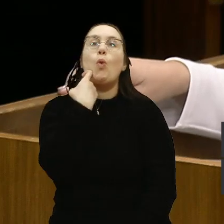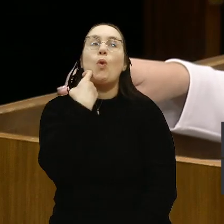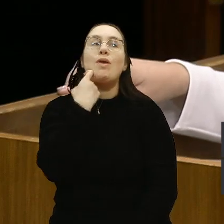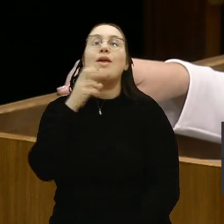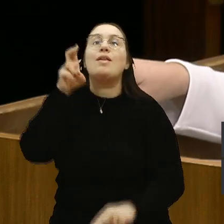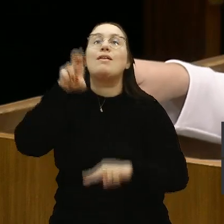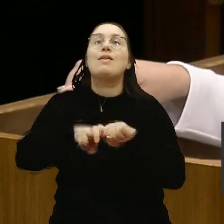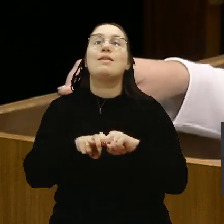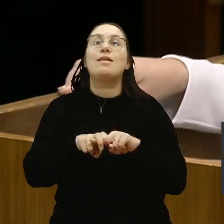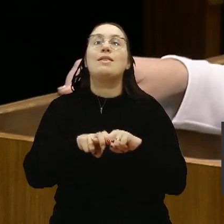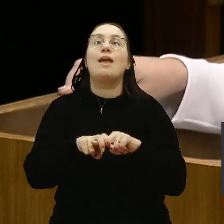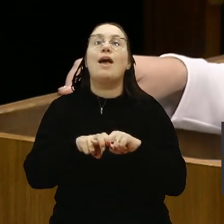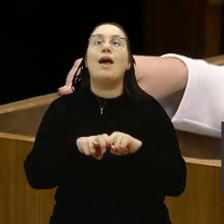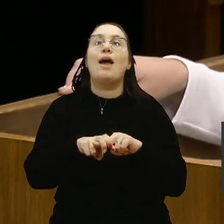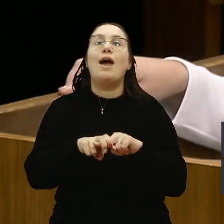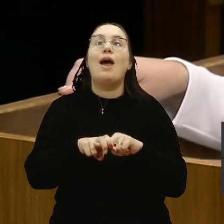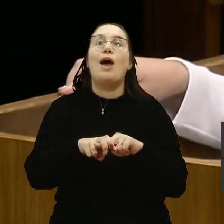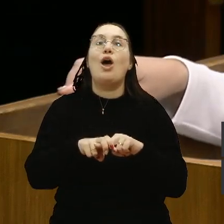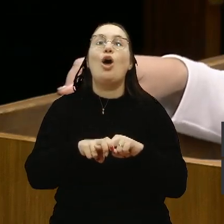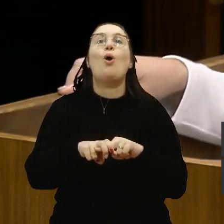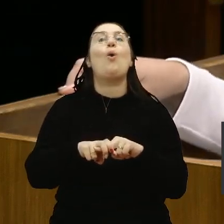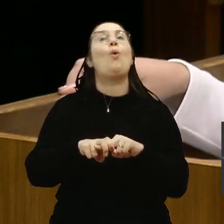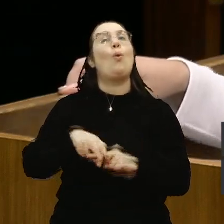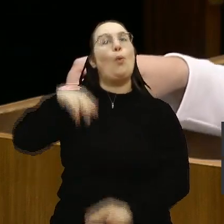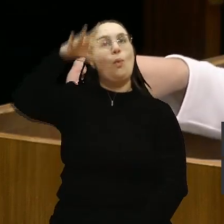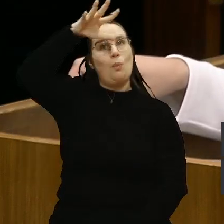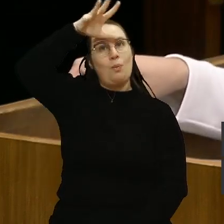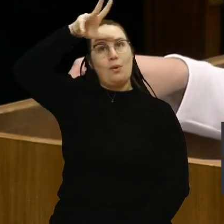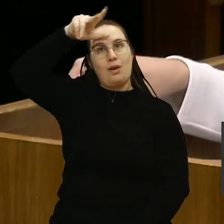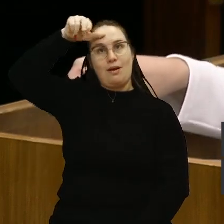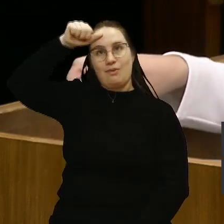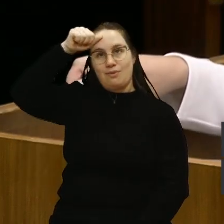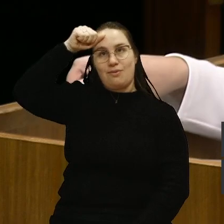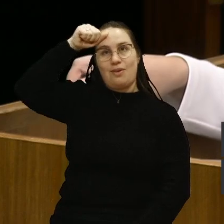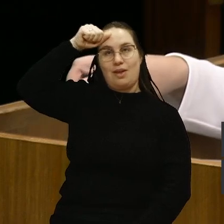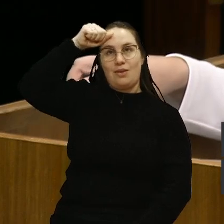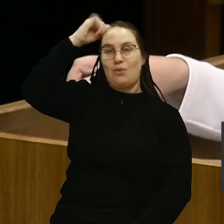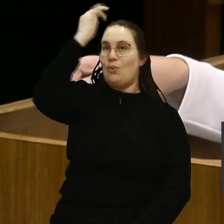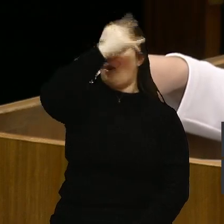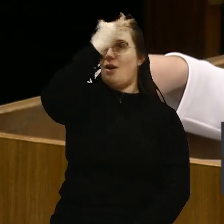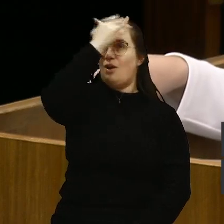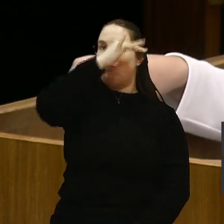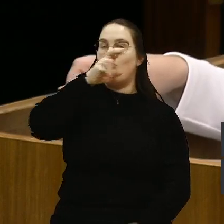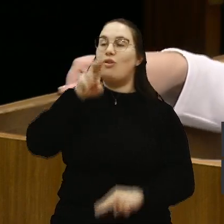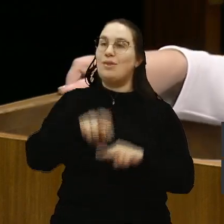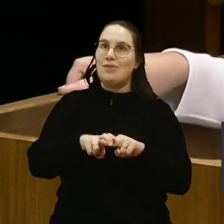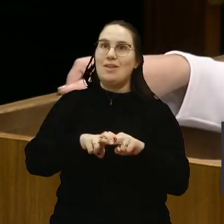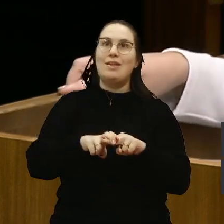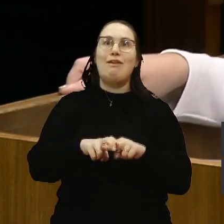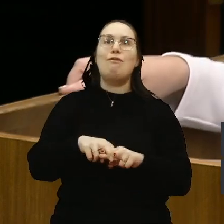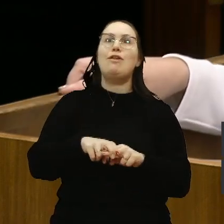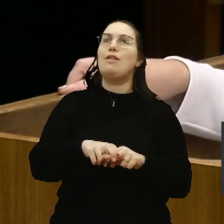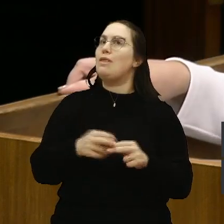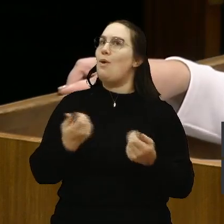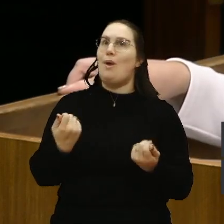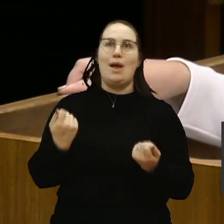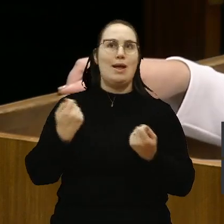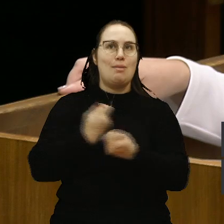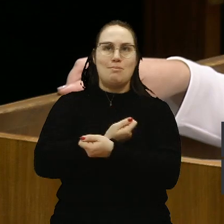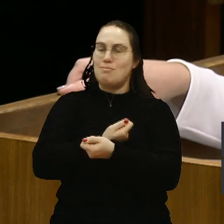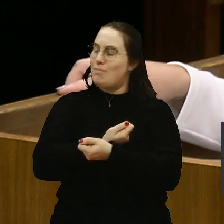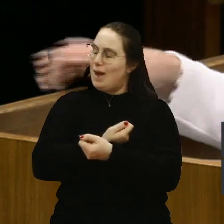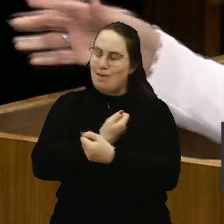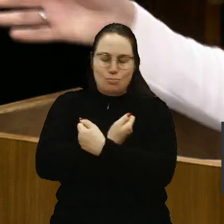ali? O prefeito Adiló. E o prefeito Adiló defendeu que o veto não seria possível, que tinha que derrubar o